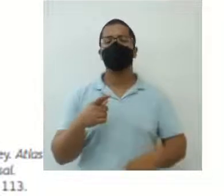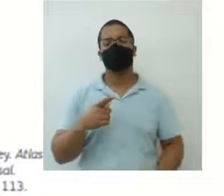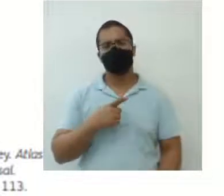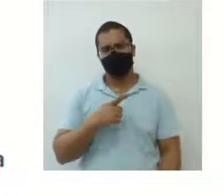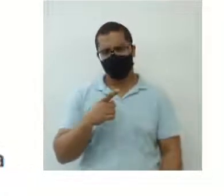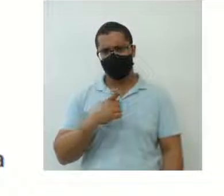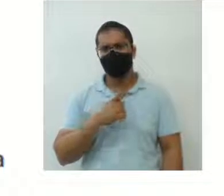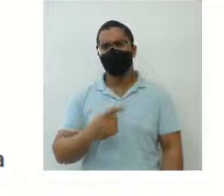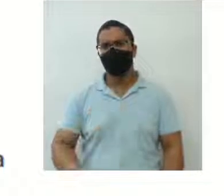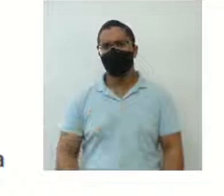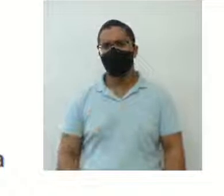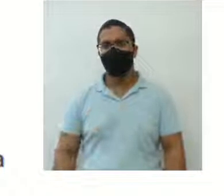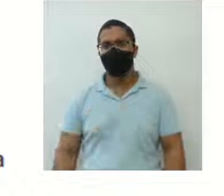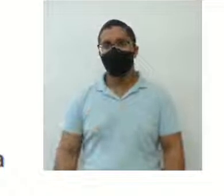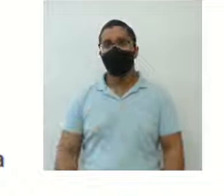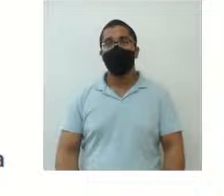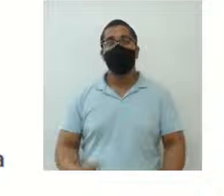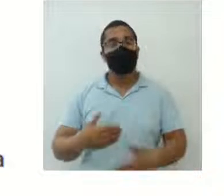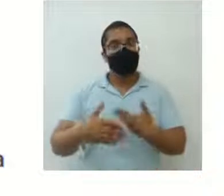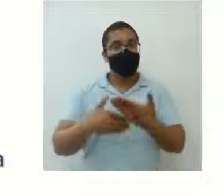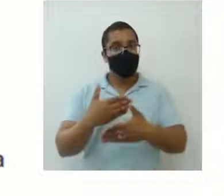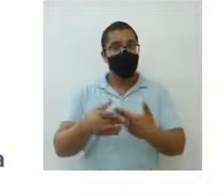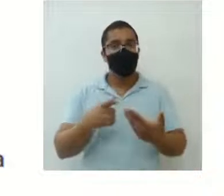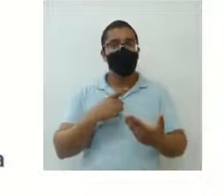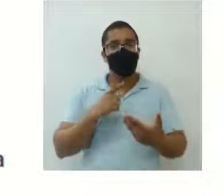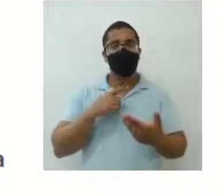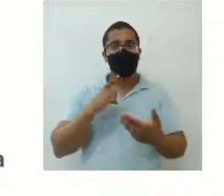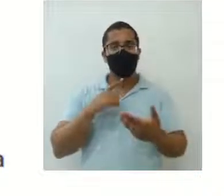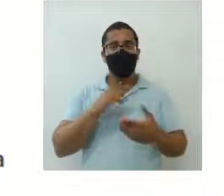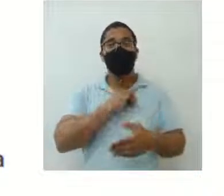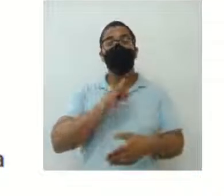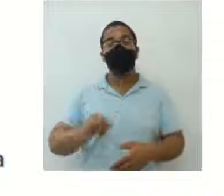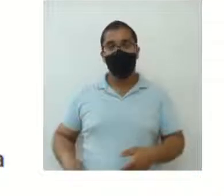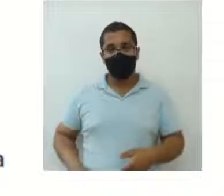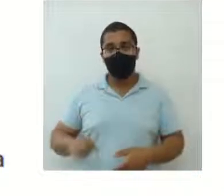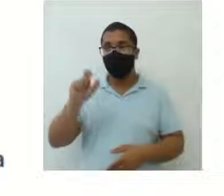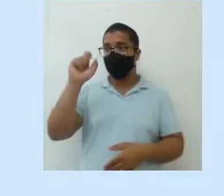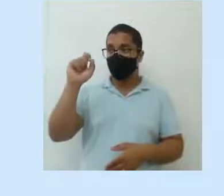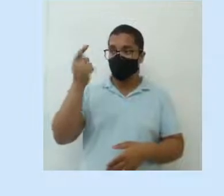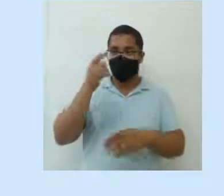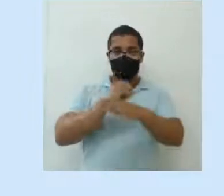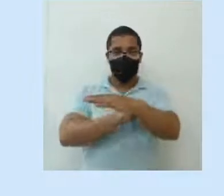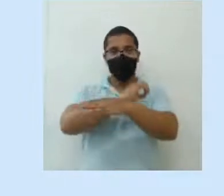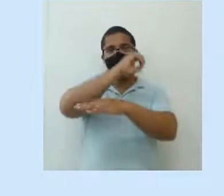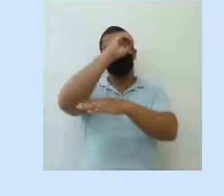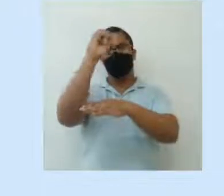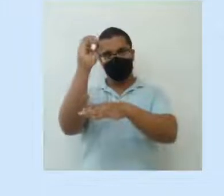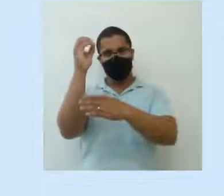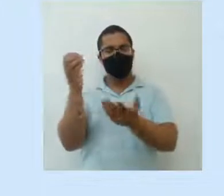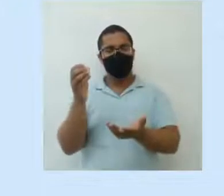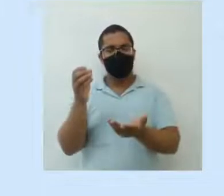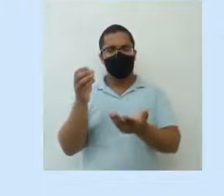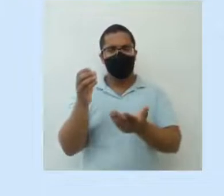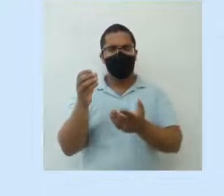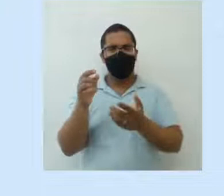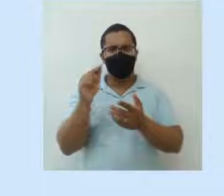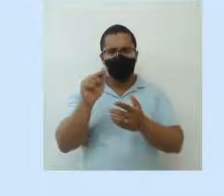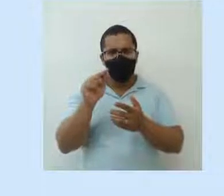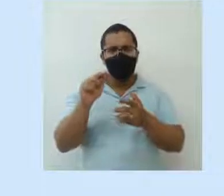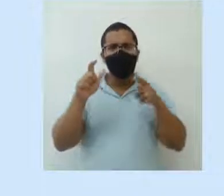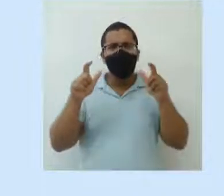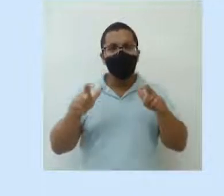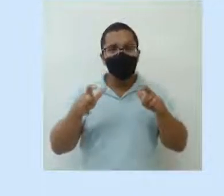parte aí. Então aí vem o Império do Sol Nascente, né? O Império do Sol Nascente. Eita, o